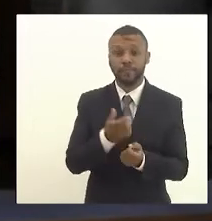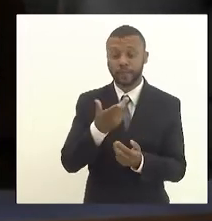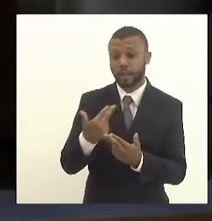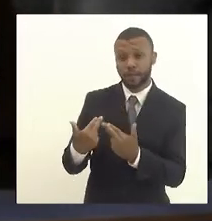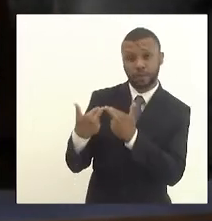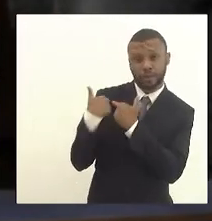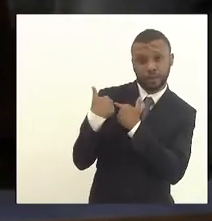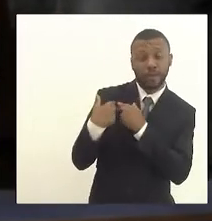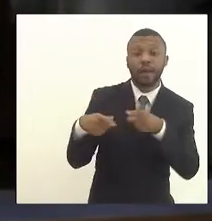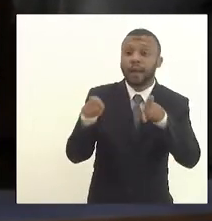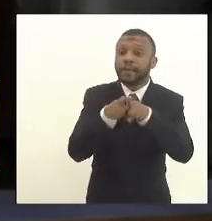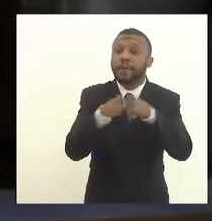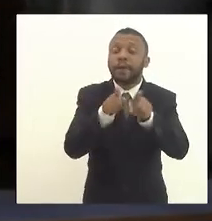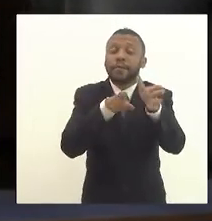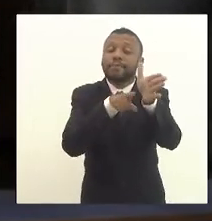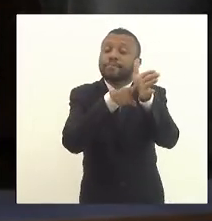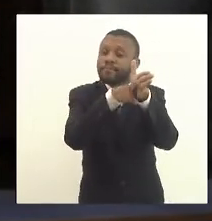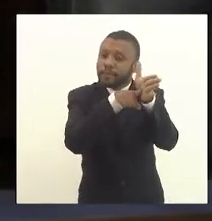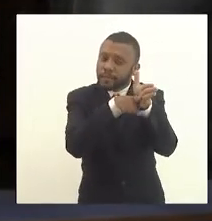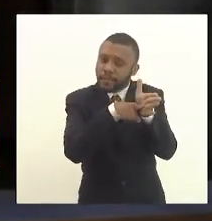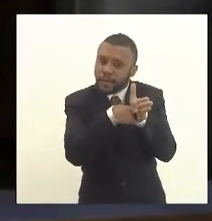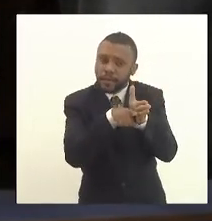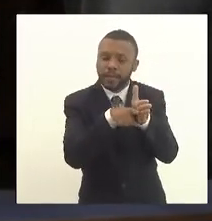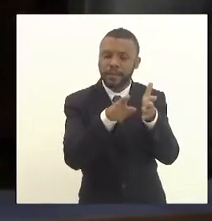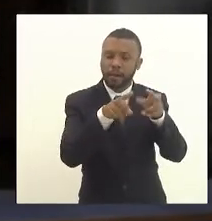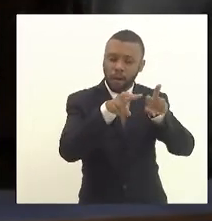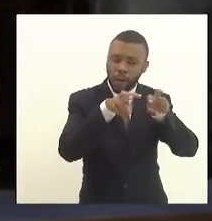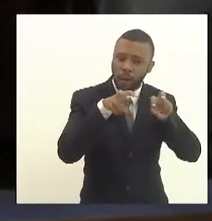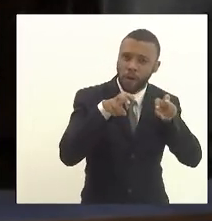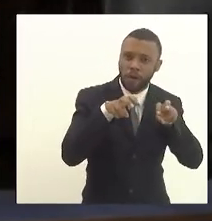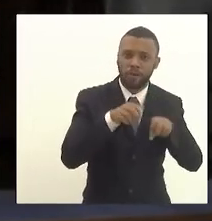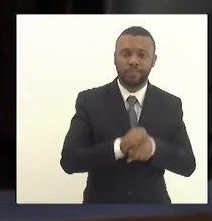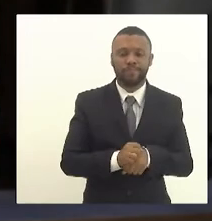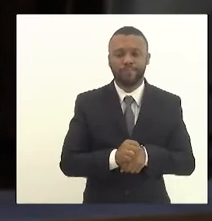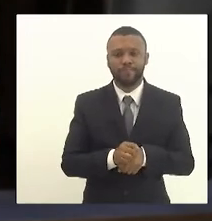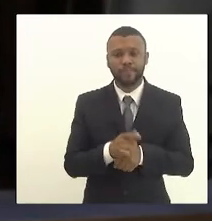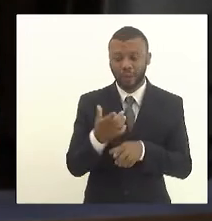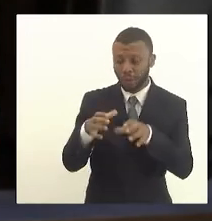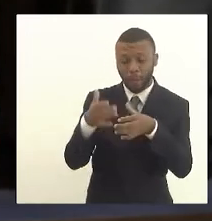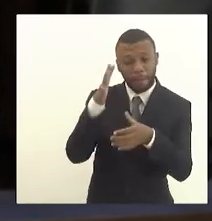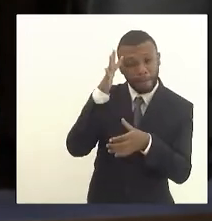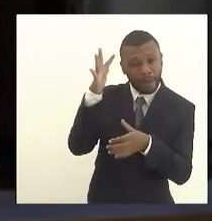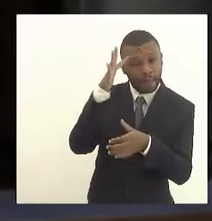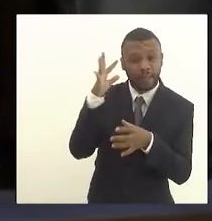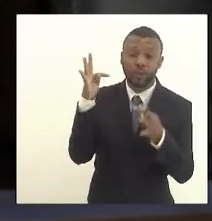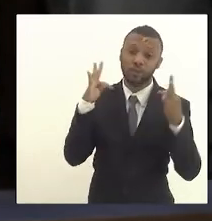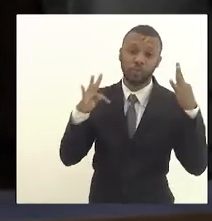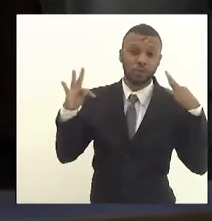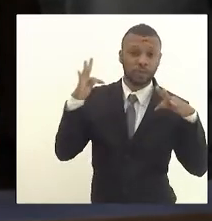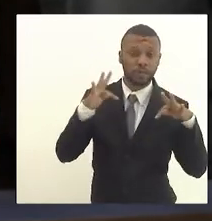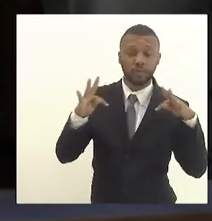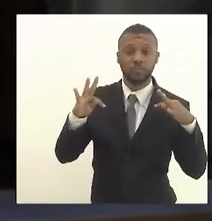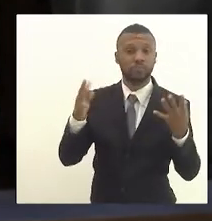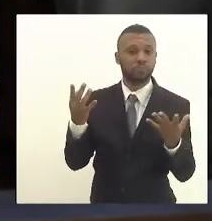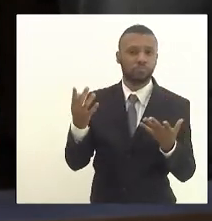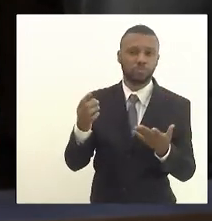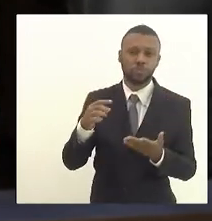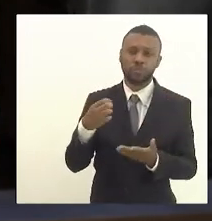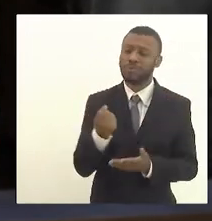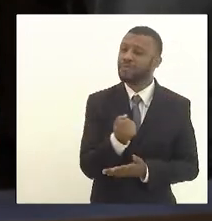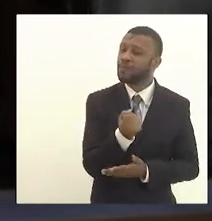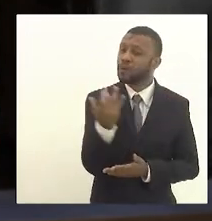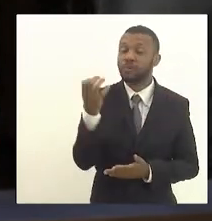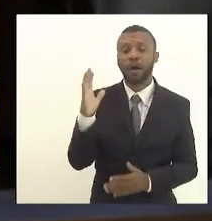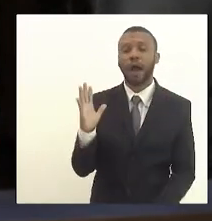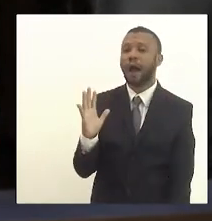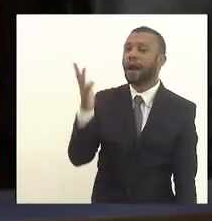forense também. Para quem pensa em turismo, que é o caso do Rio de Janeiro, tem isso como vocação, quantos casos de uso nós não podemos